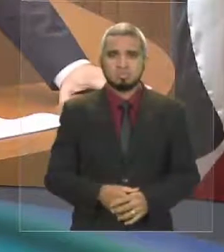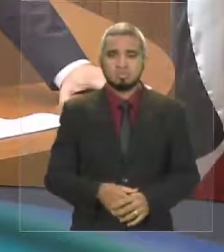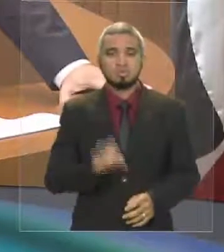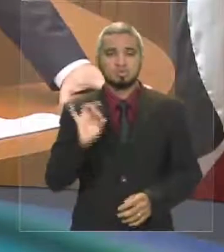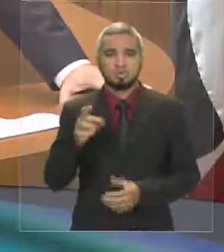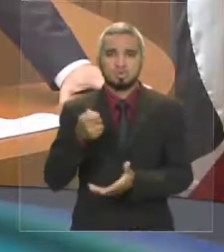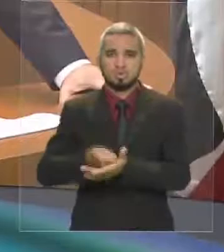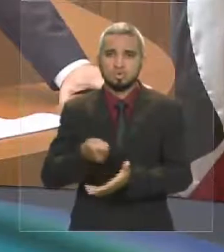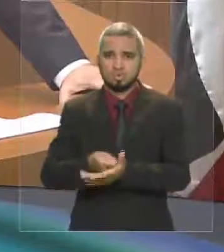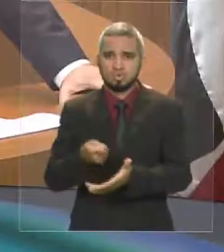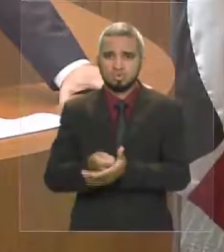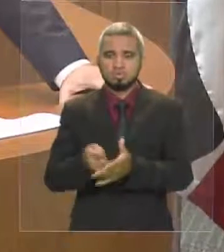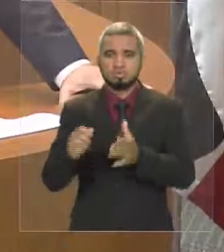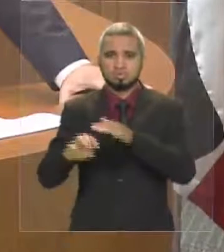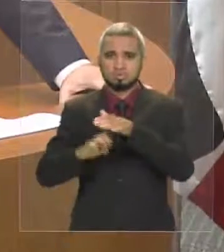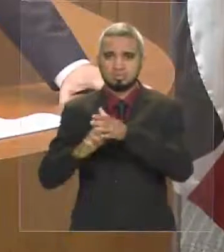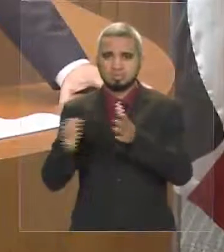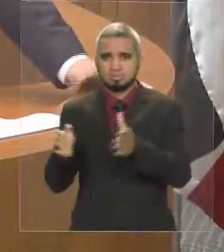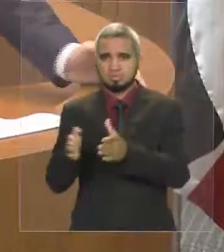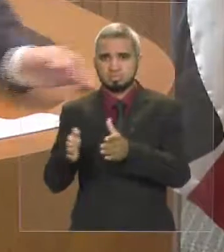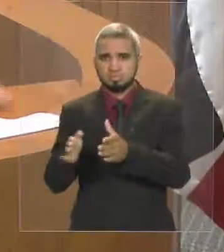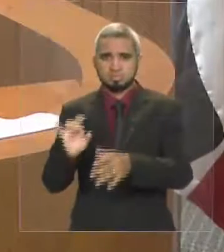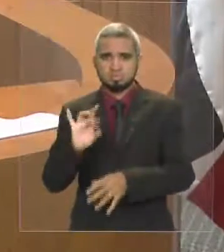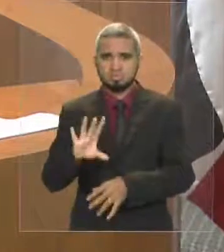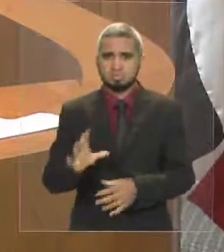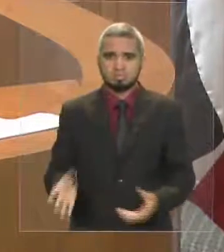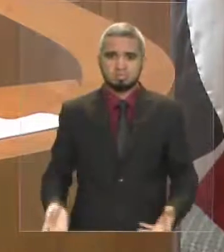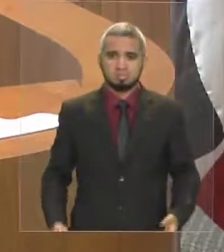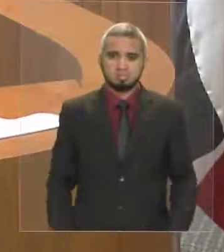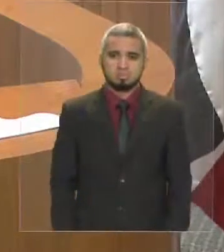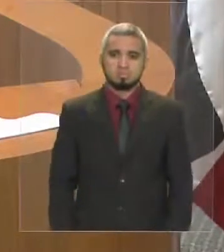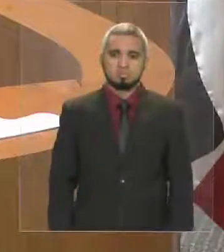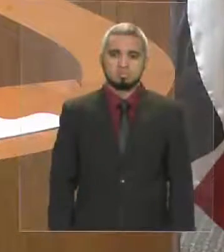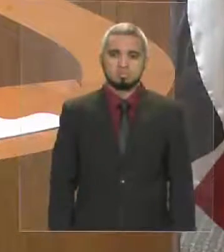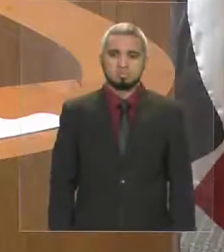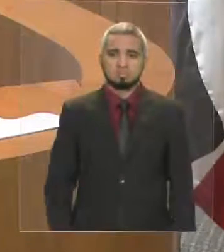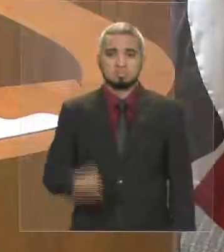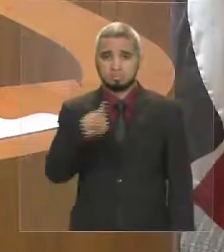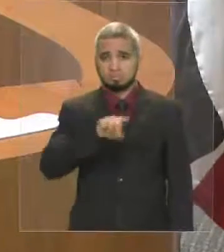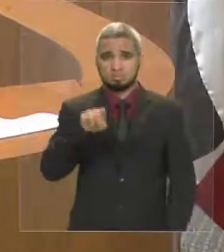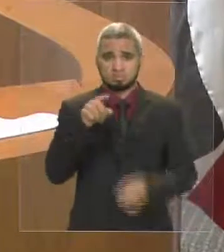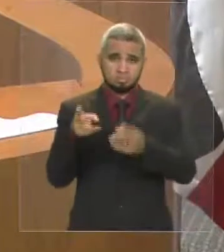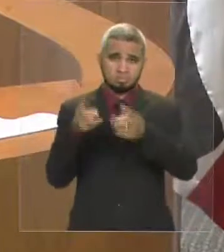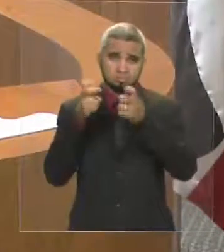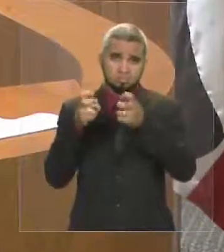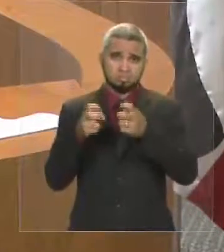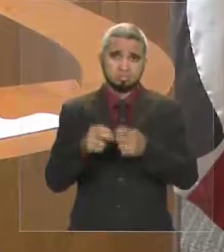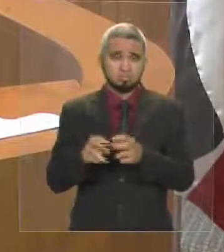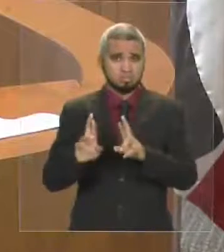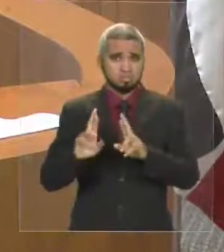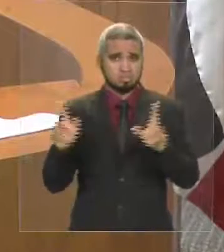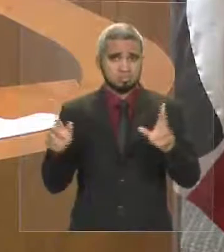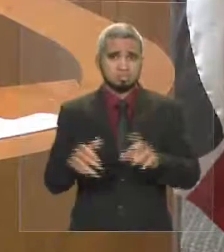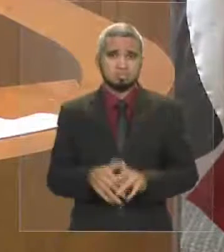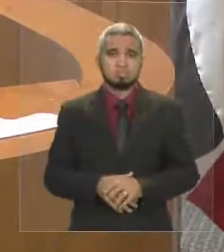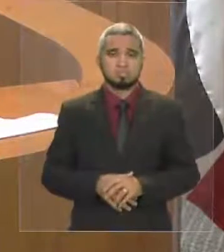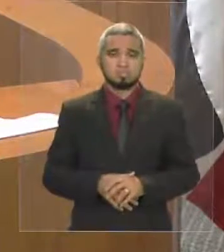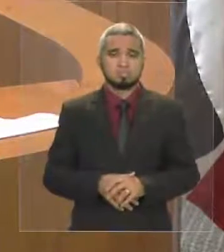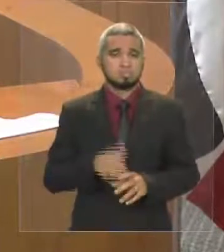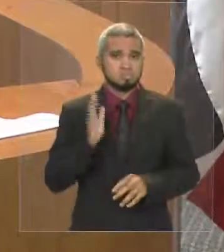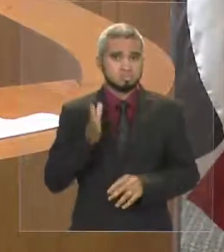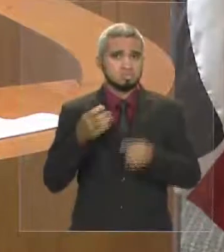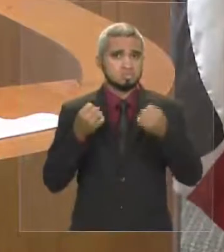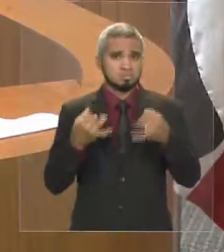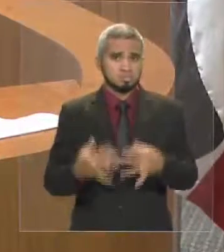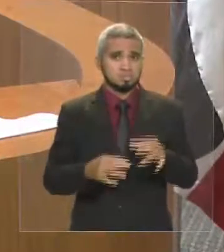são os pequenos comerciantes atacadistas. Vejam vocês a diferença que eu disse há pouco. Para o